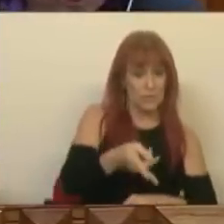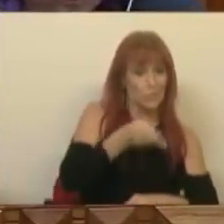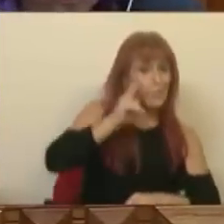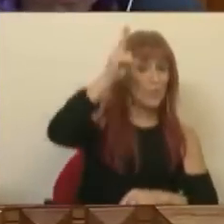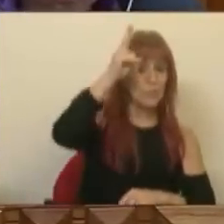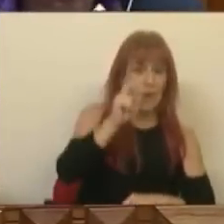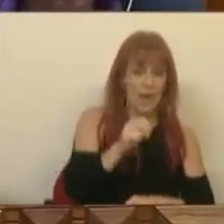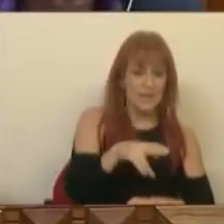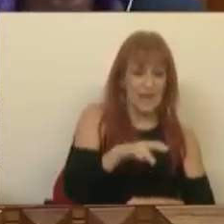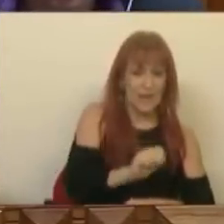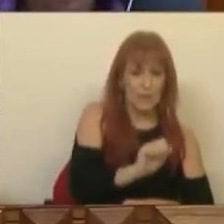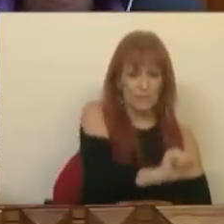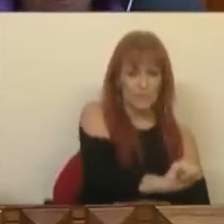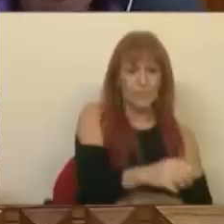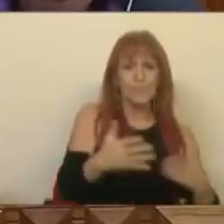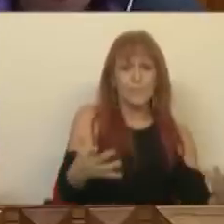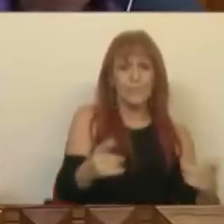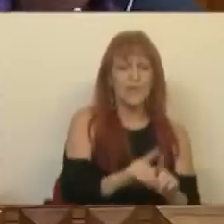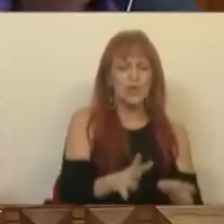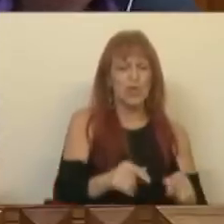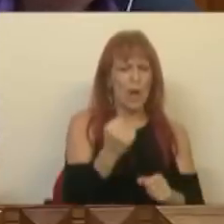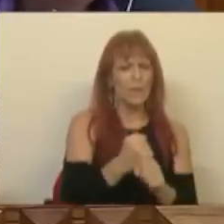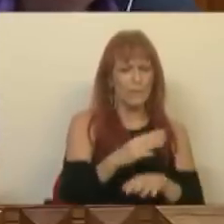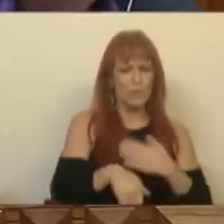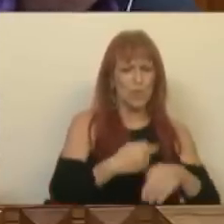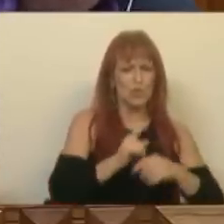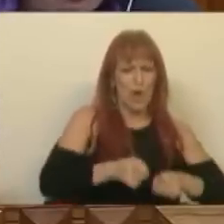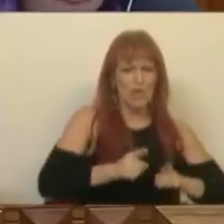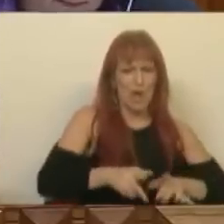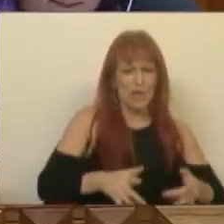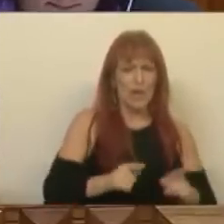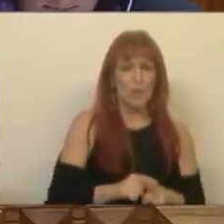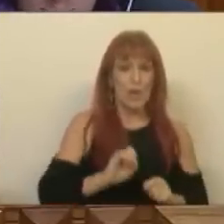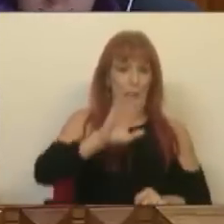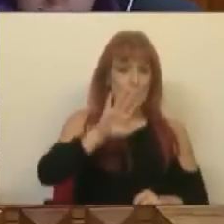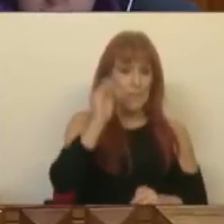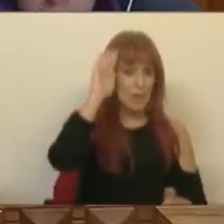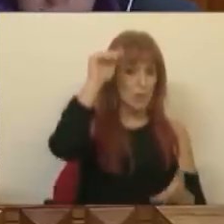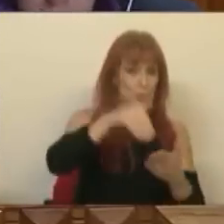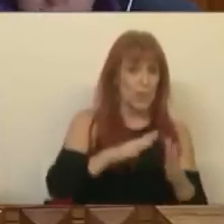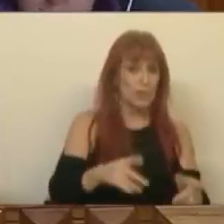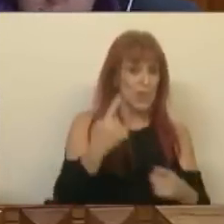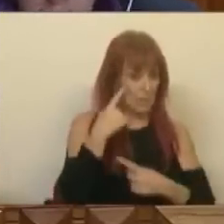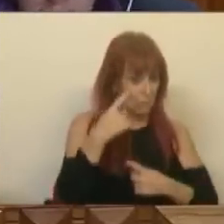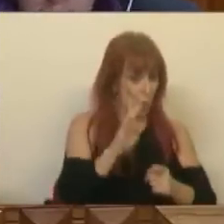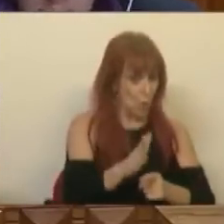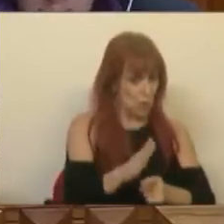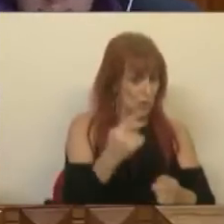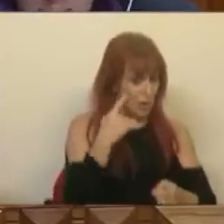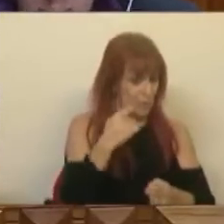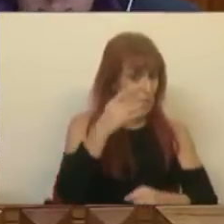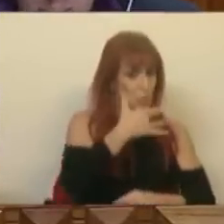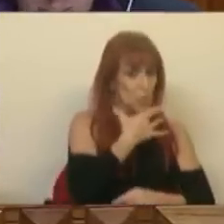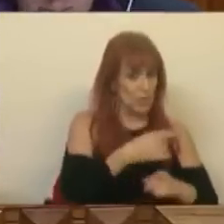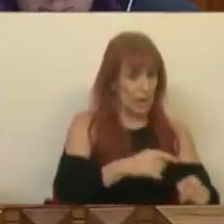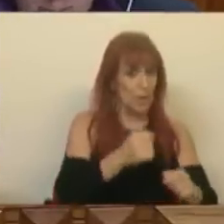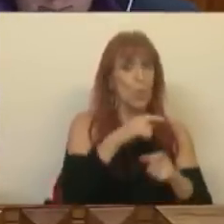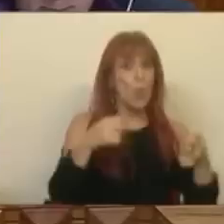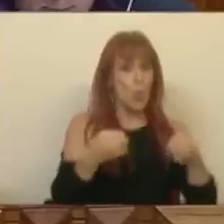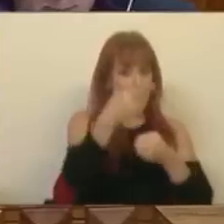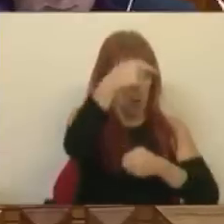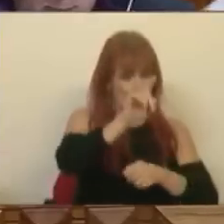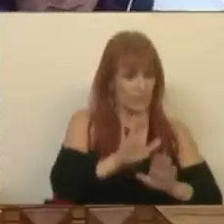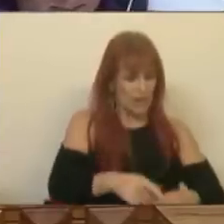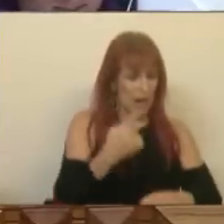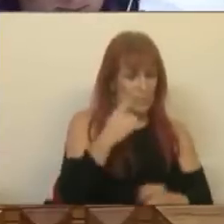executiva do SNS que já está em funções e cujos primeiros resultados Já começamos a ver no Natal e no ano novo